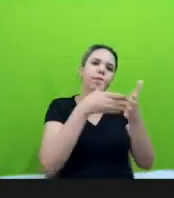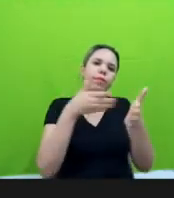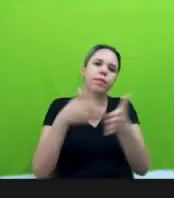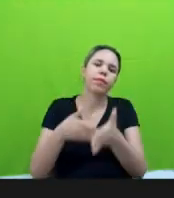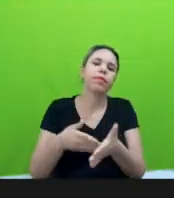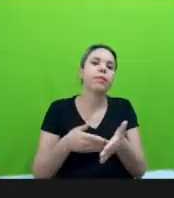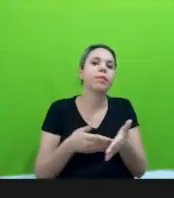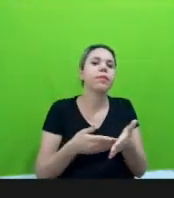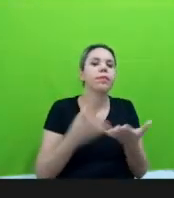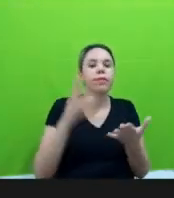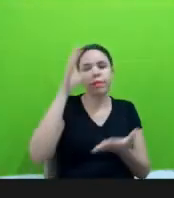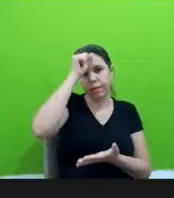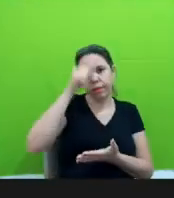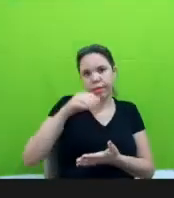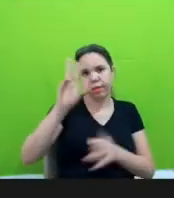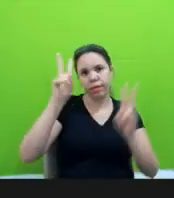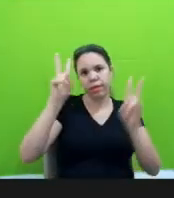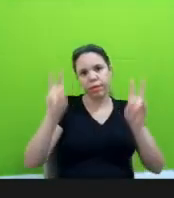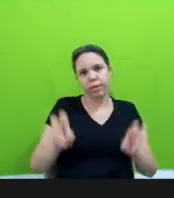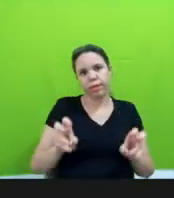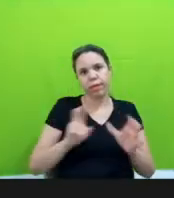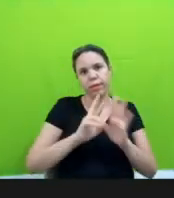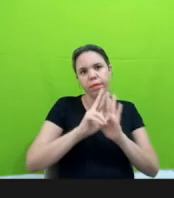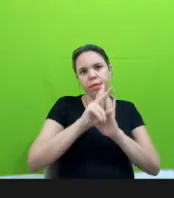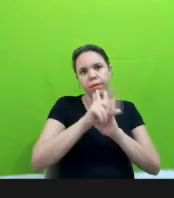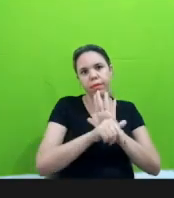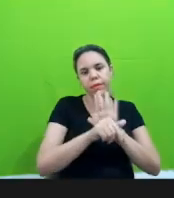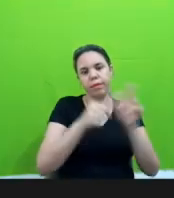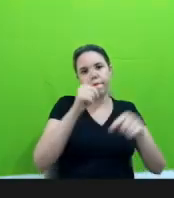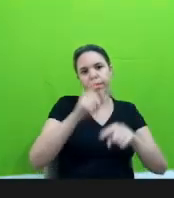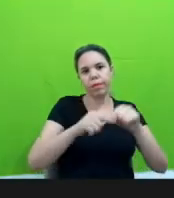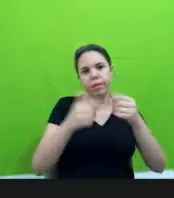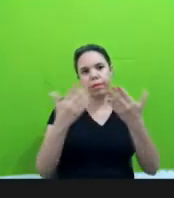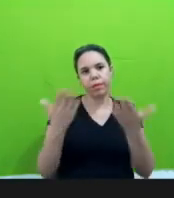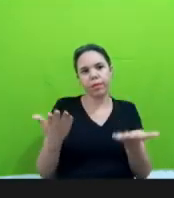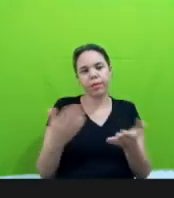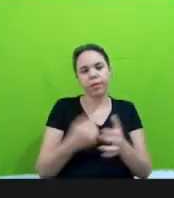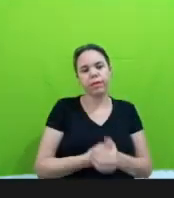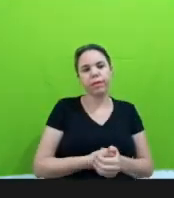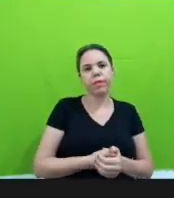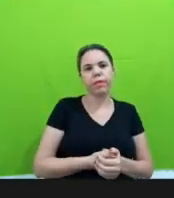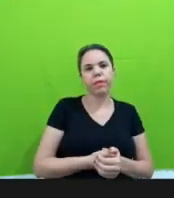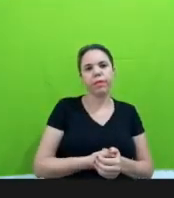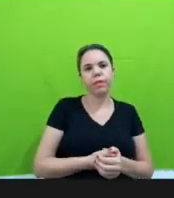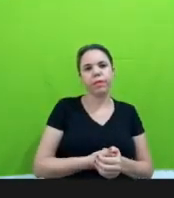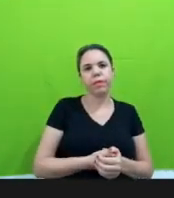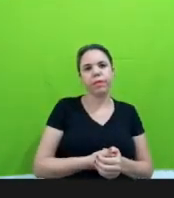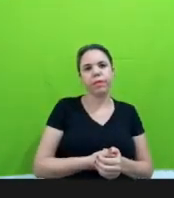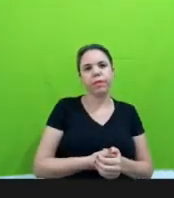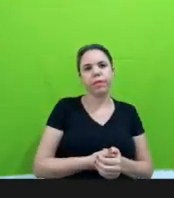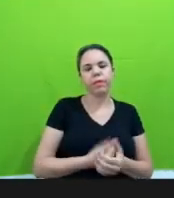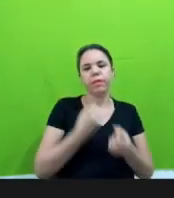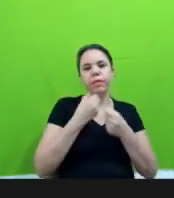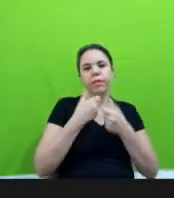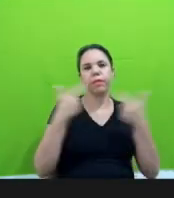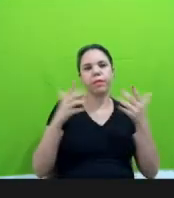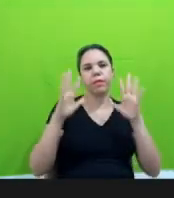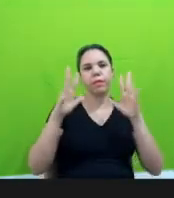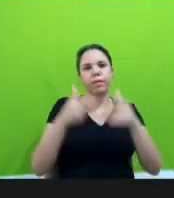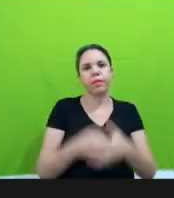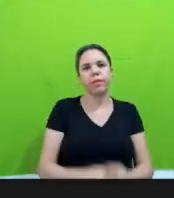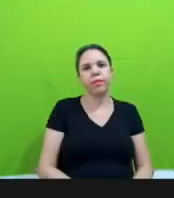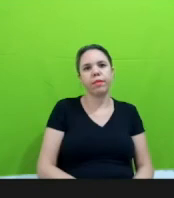queira aprender um pouquinho mais sobre isso. A gente tem diversos materiais aí nas nossas redes. E desejo boa sorte para todos aí